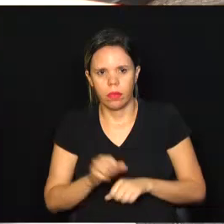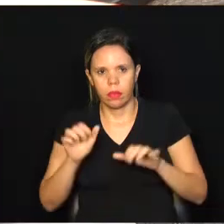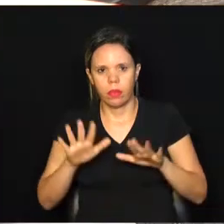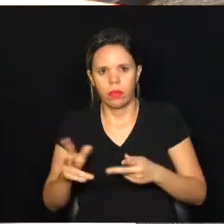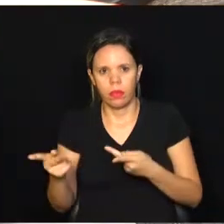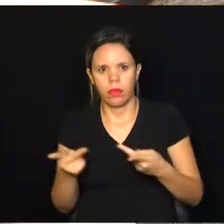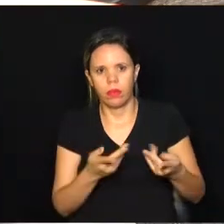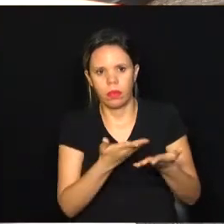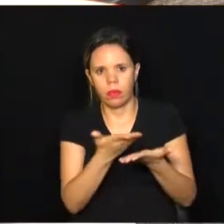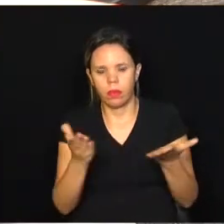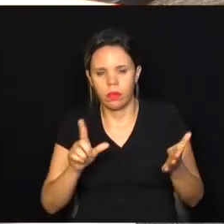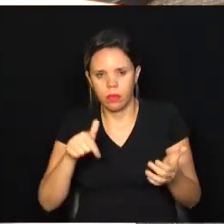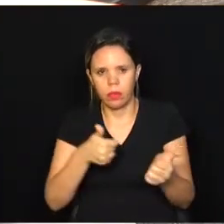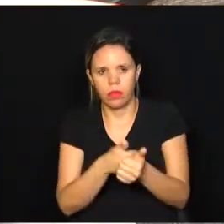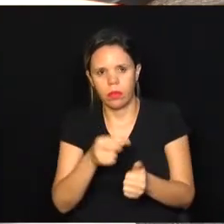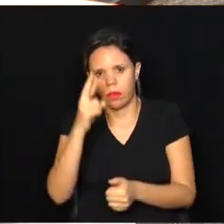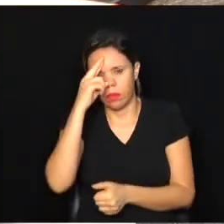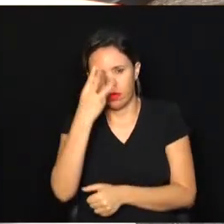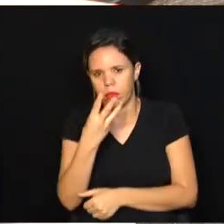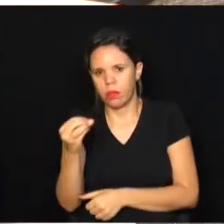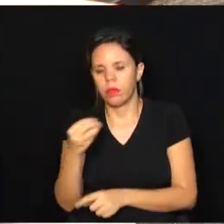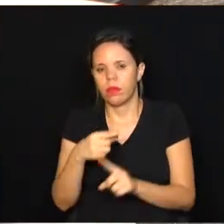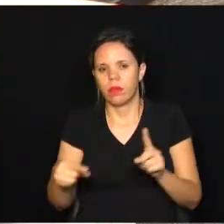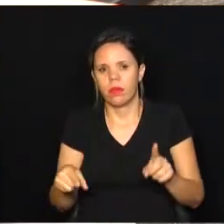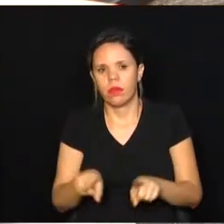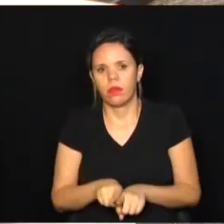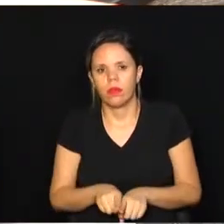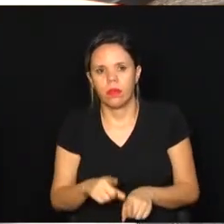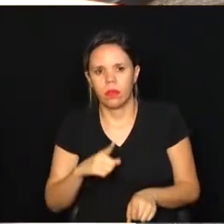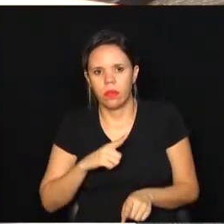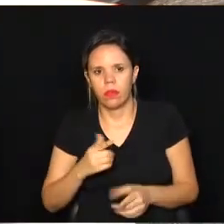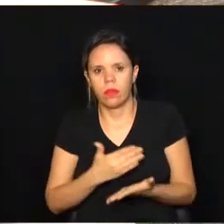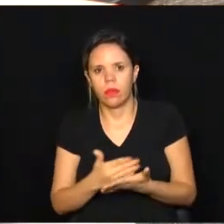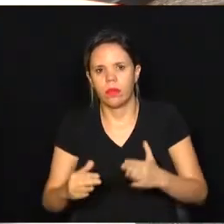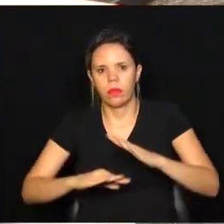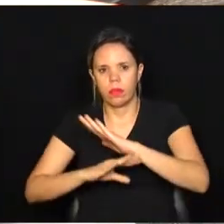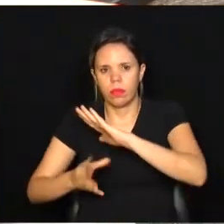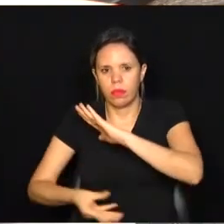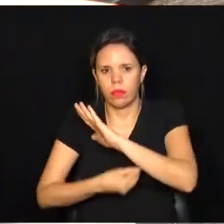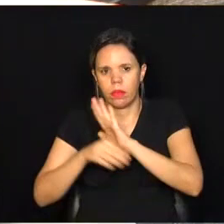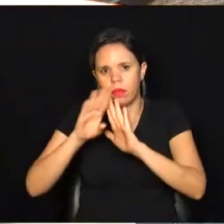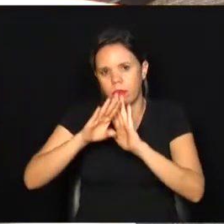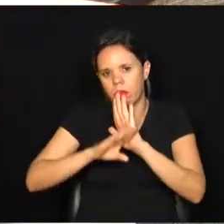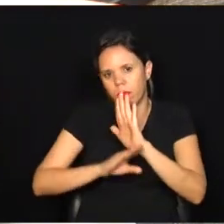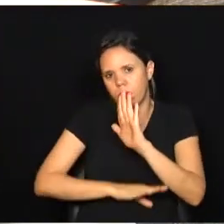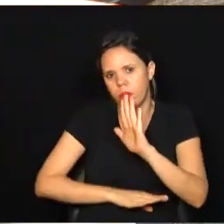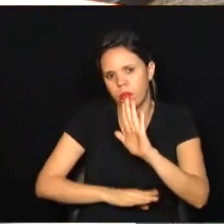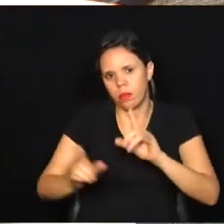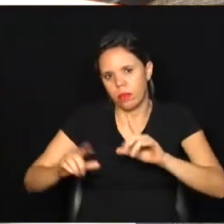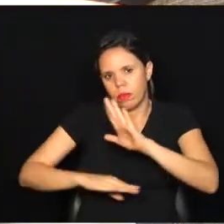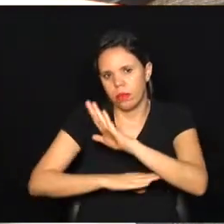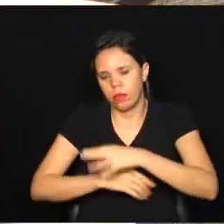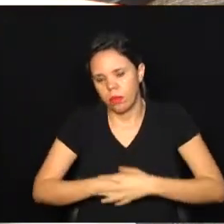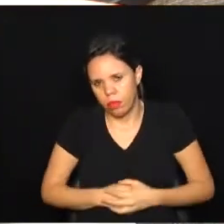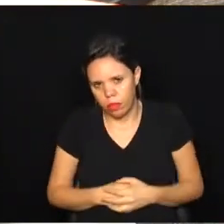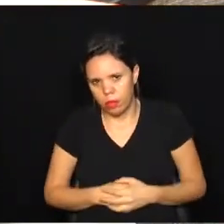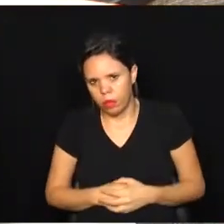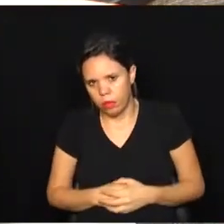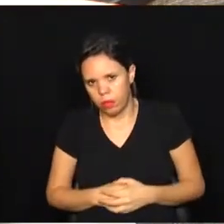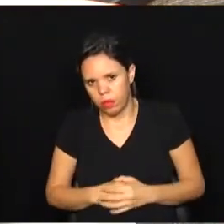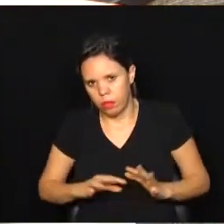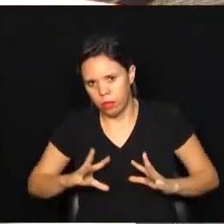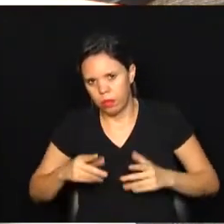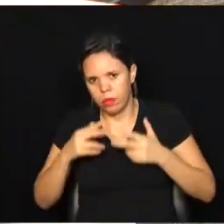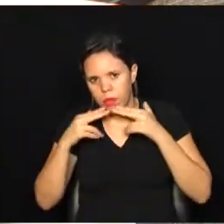convite aí para você, daqui a pouco, 12h30, tem início o Câmara Total, com toda a programação da TV Câmara e todas